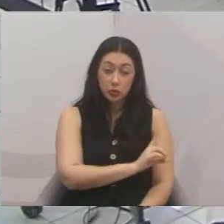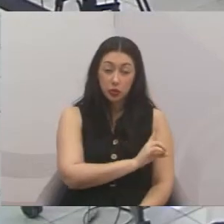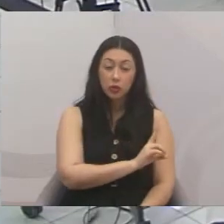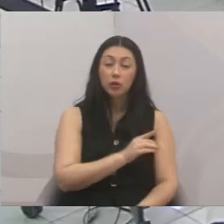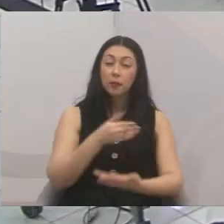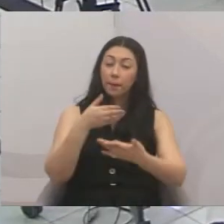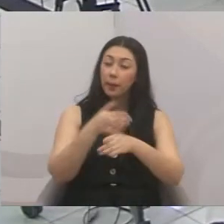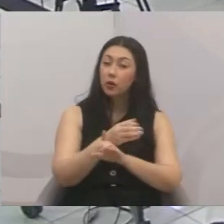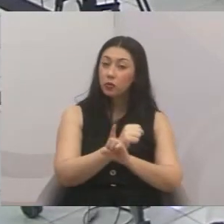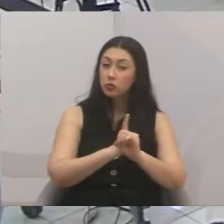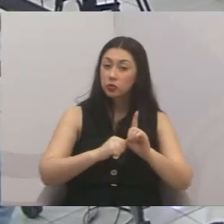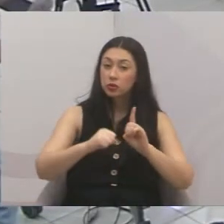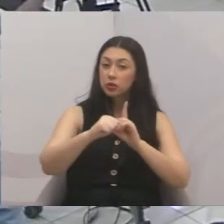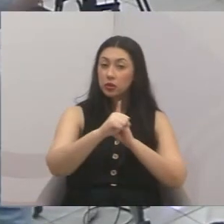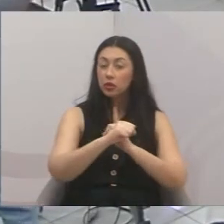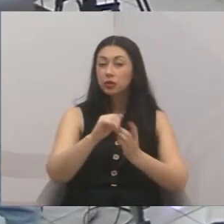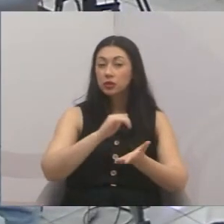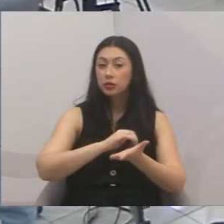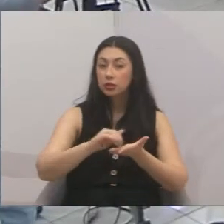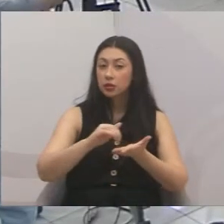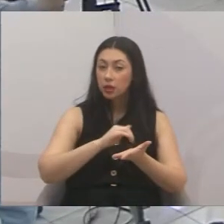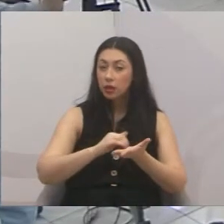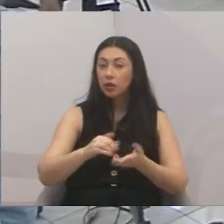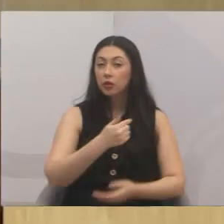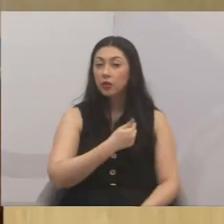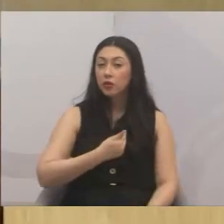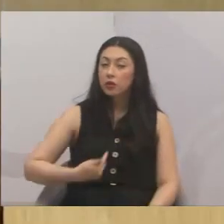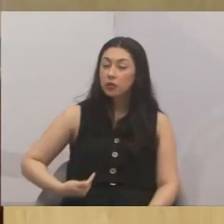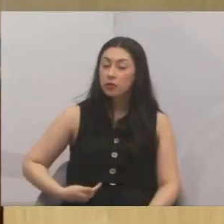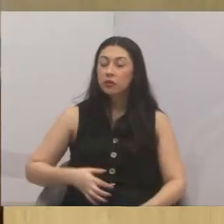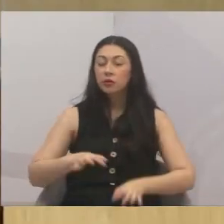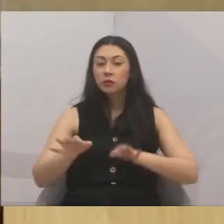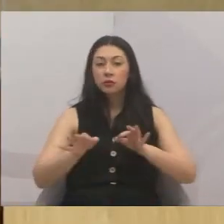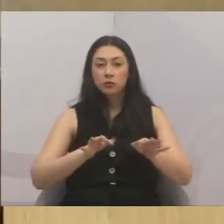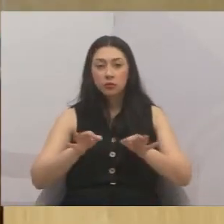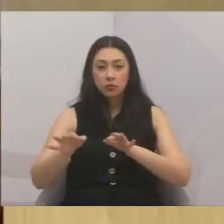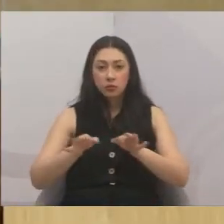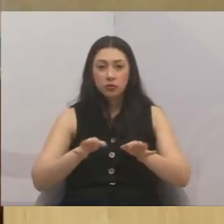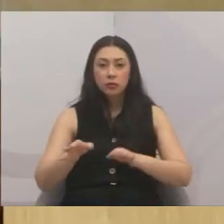Participação Social da Secretaria de Governo e Planejamento da Prefeitura Municipal de Jacareí.